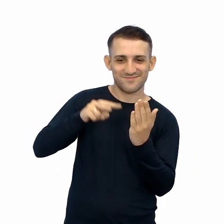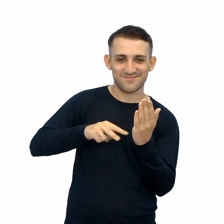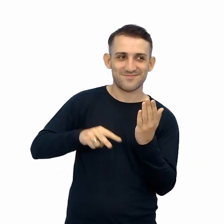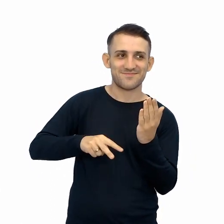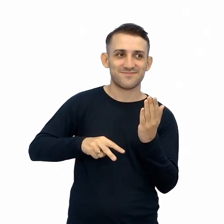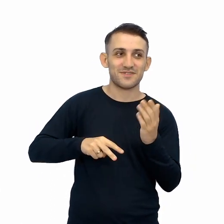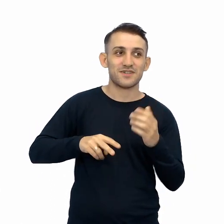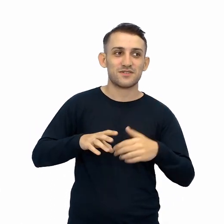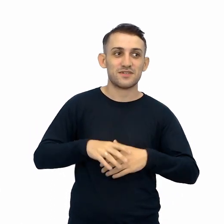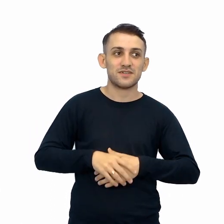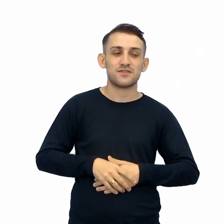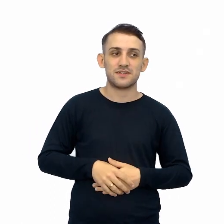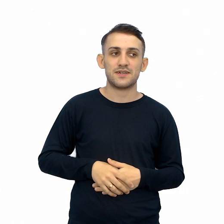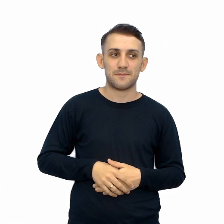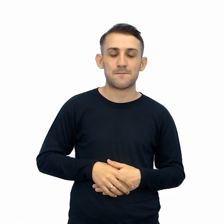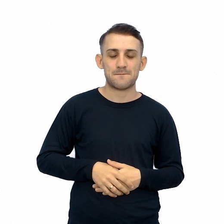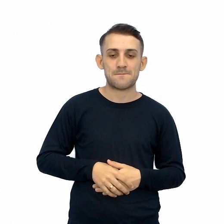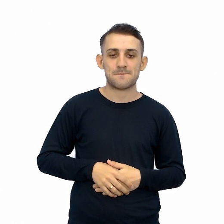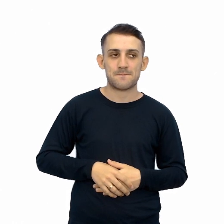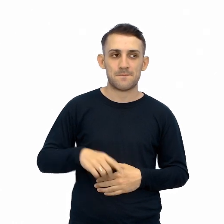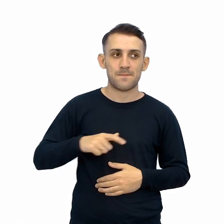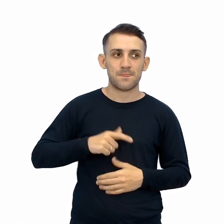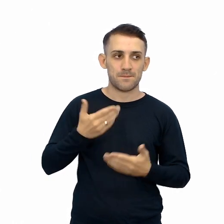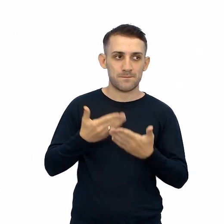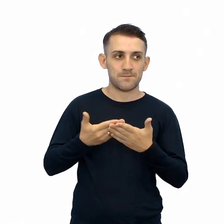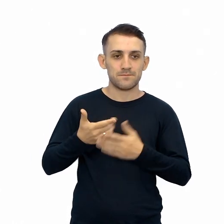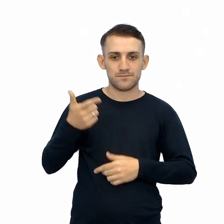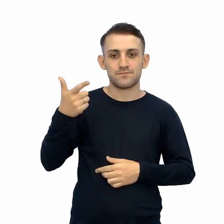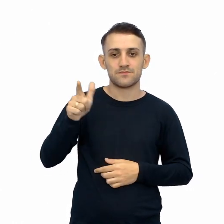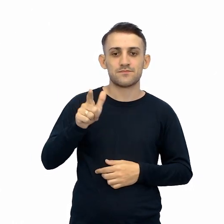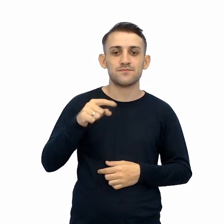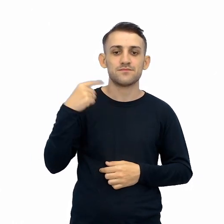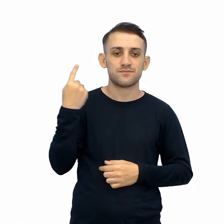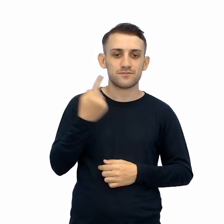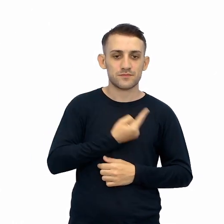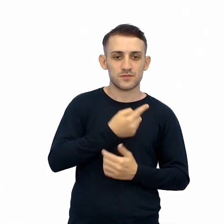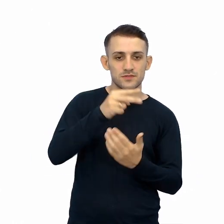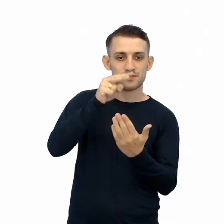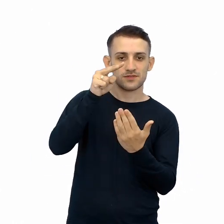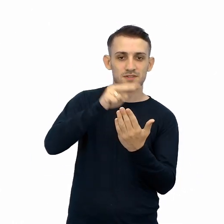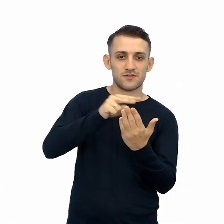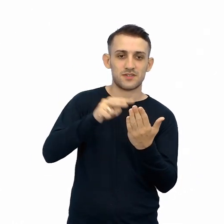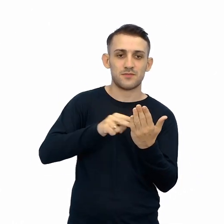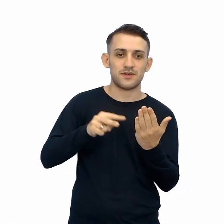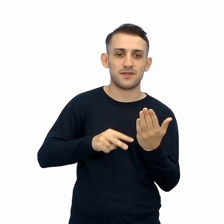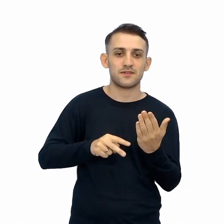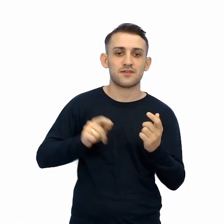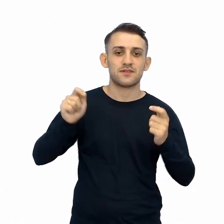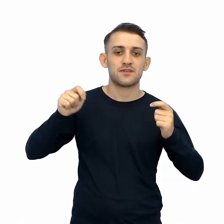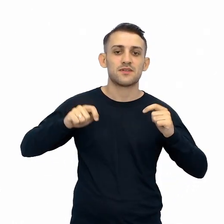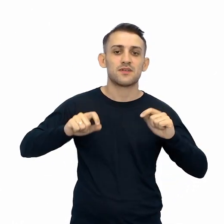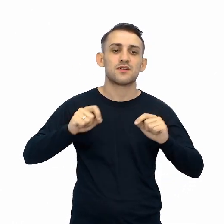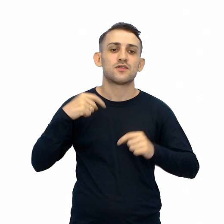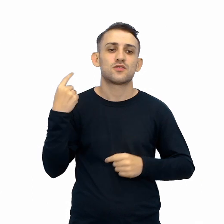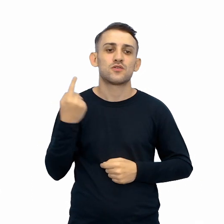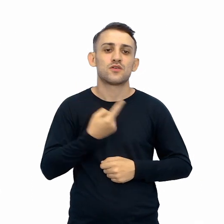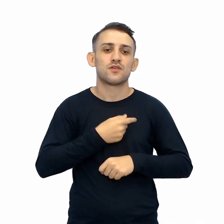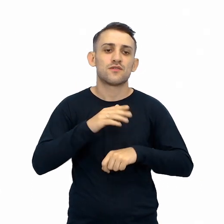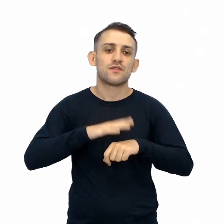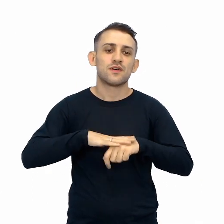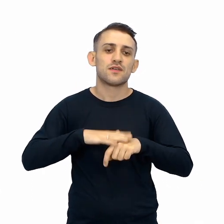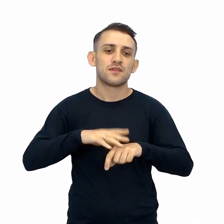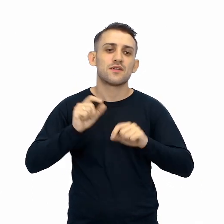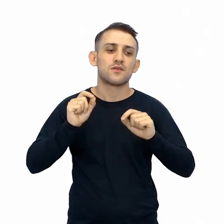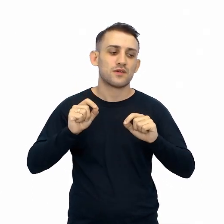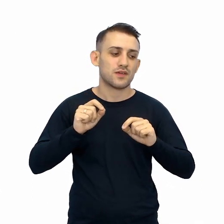contos. Ao longo das aulas, além de ler e analisar diversos contos, a turma vai ser